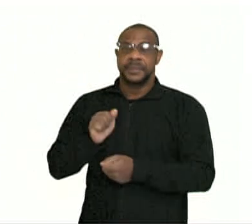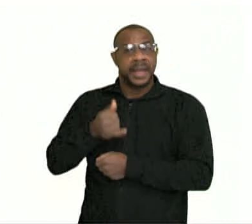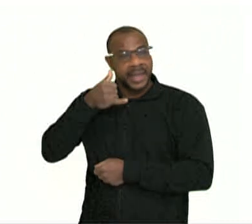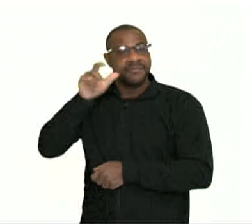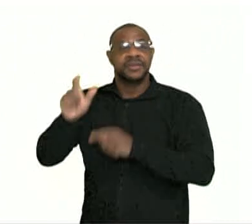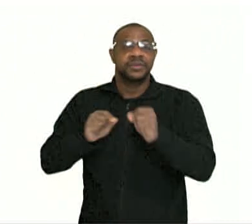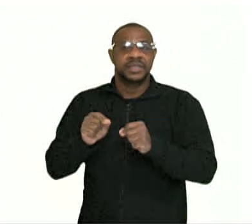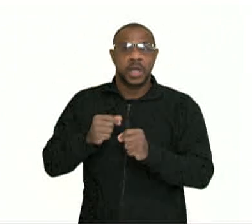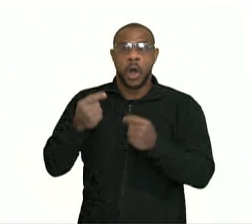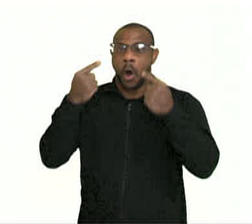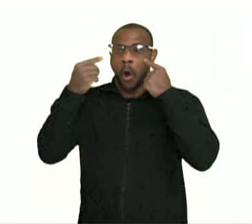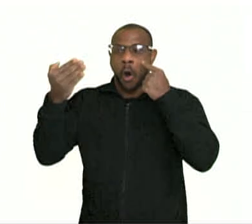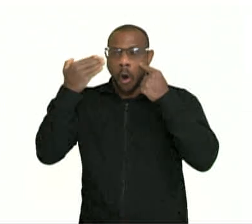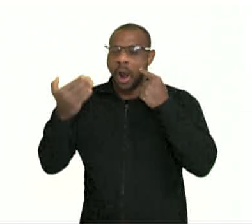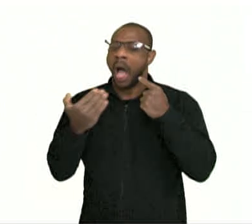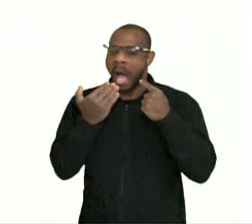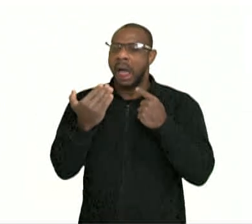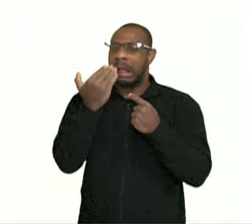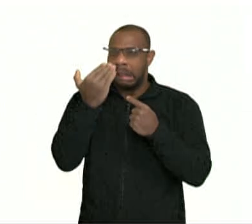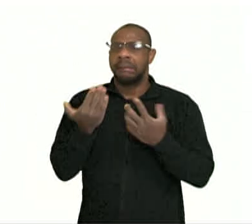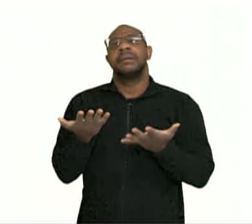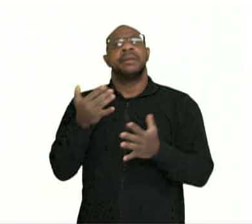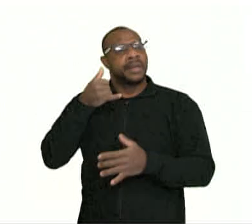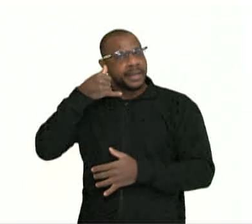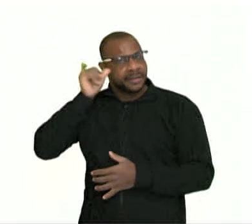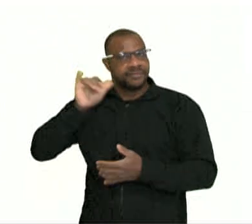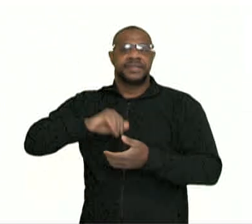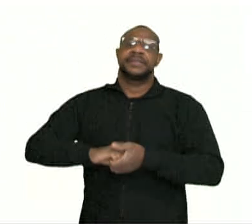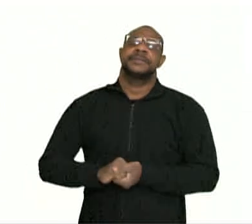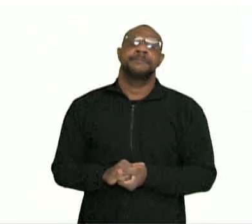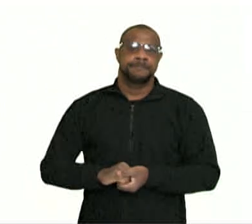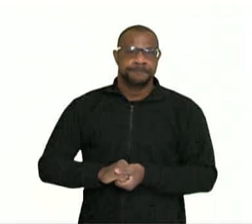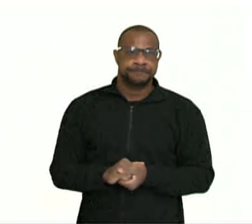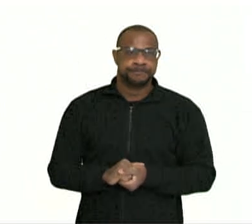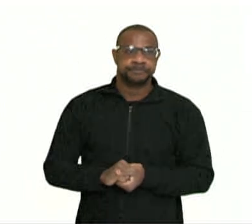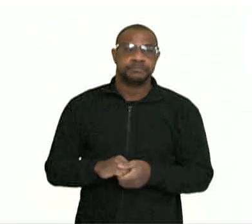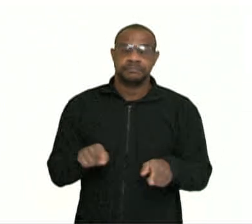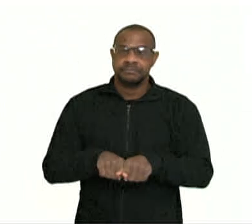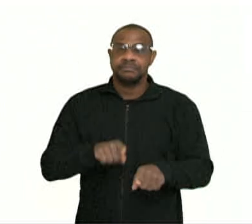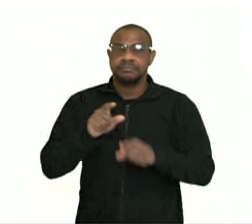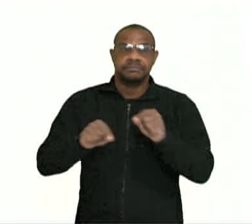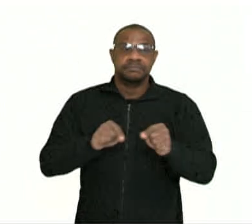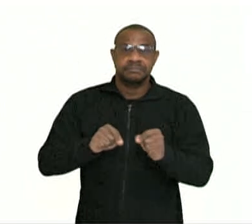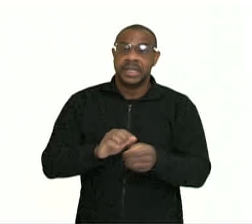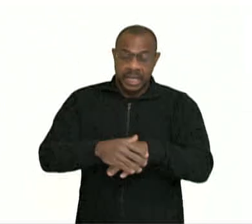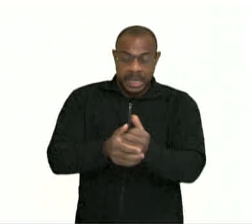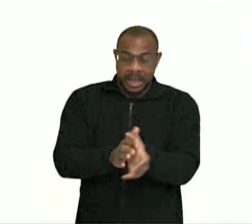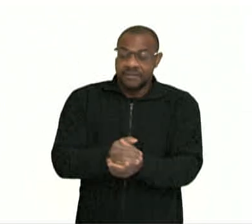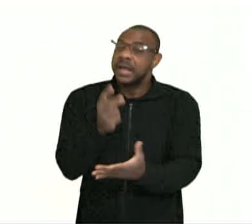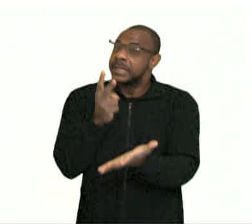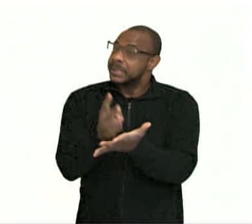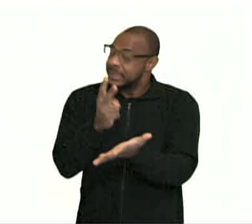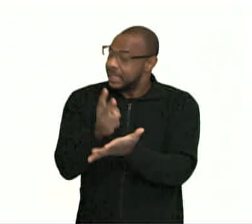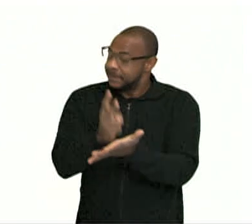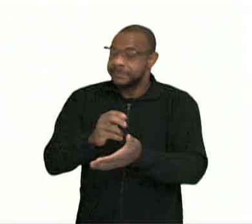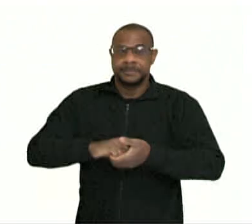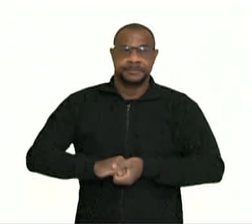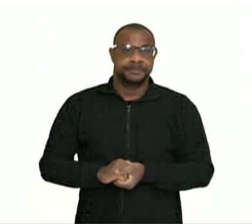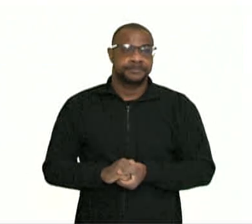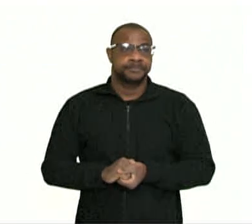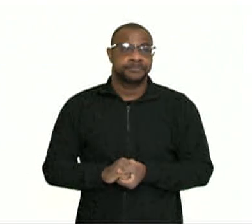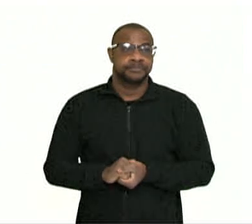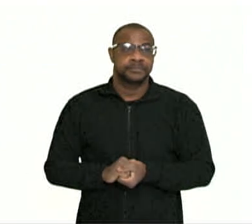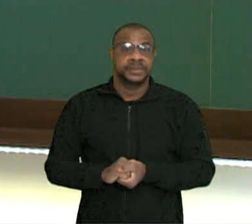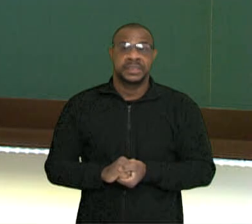Evite tocar olhos, nariz e boca com as mãos não lavadas. Ao tocar, lave sempre as mãos, como já indicado.